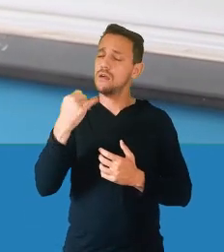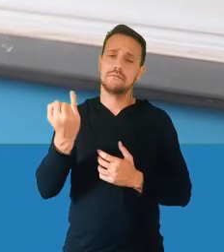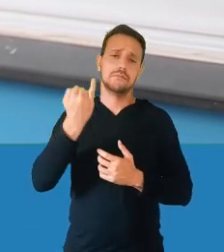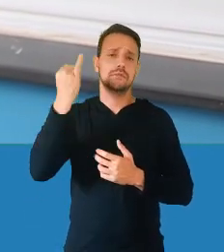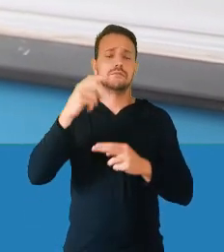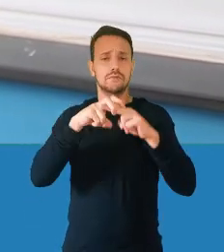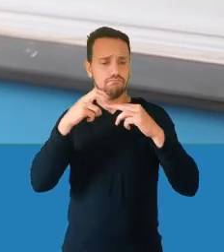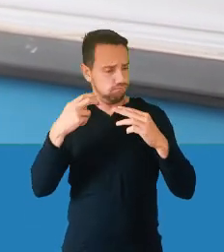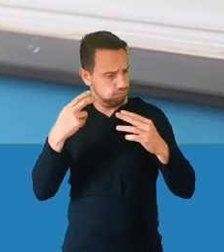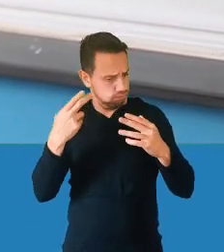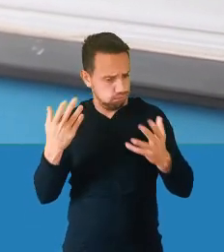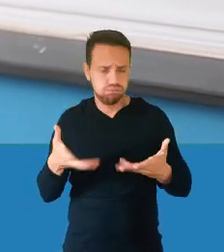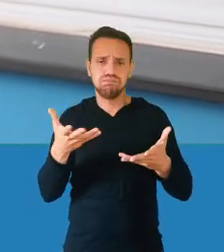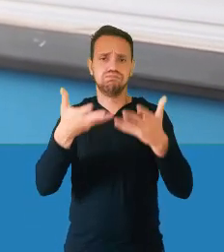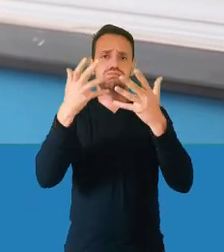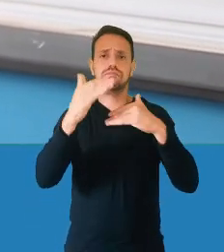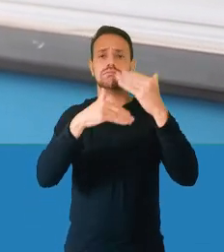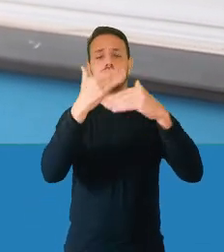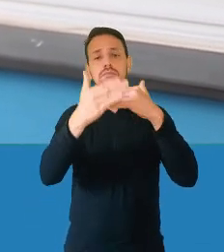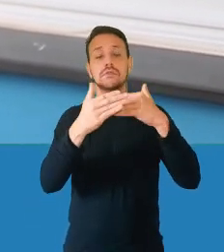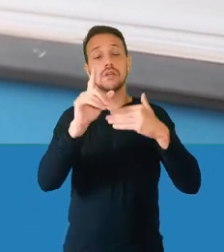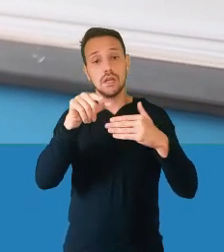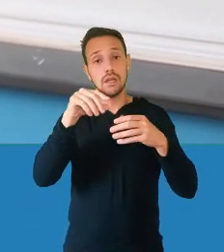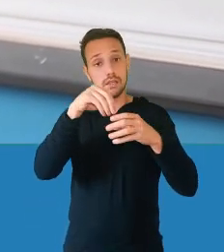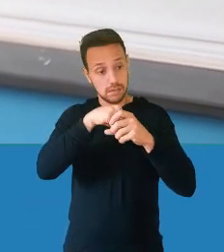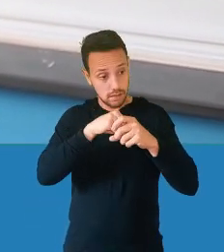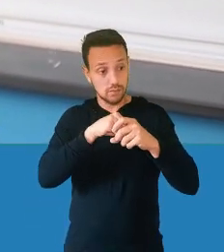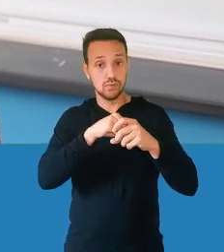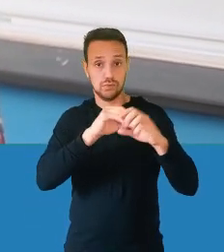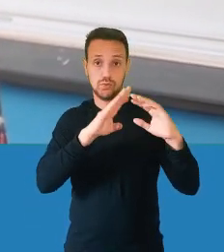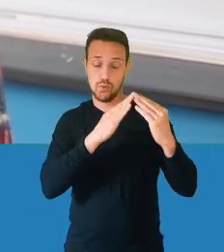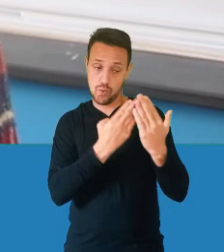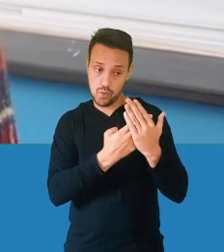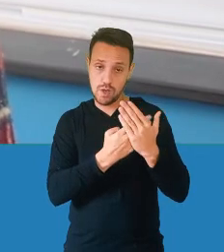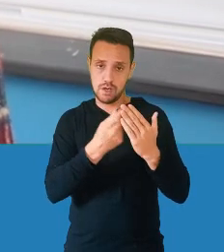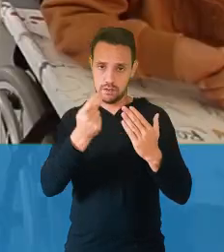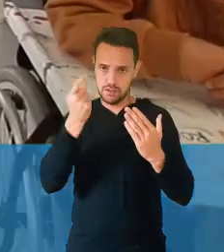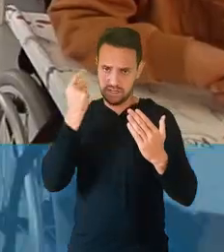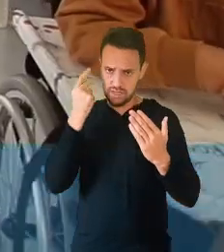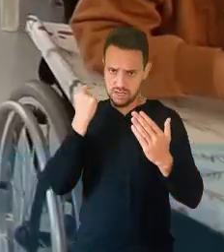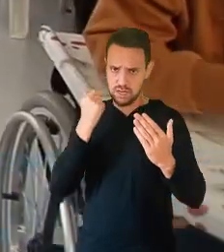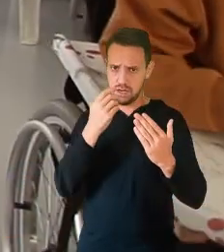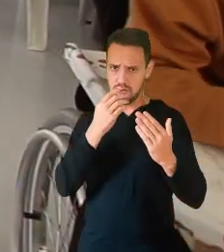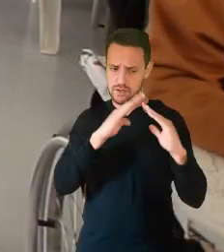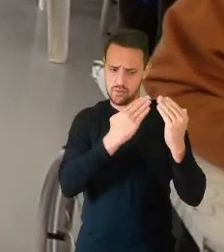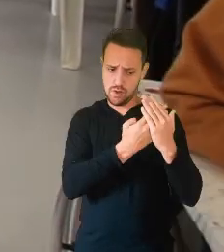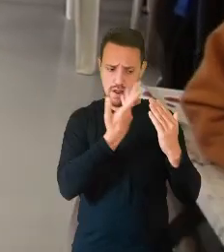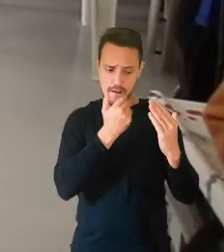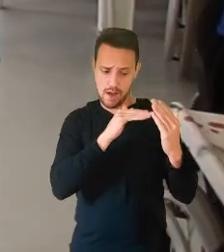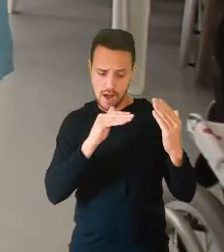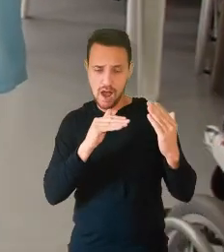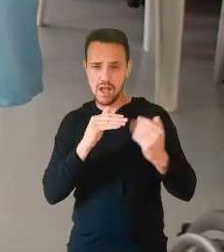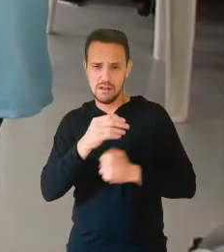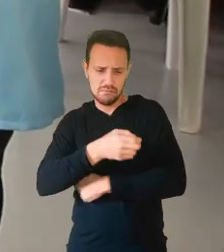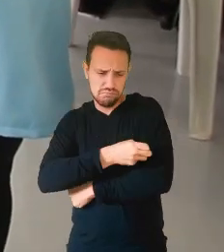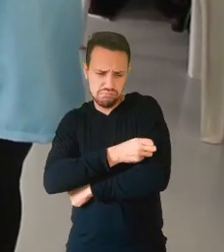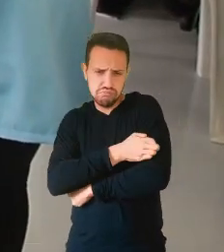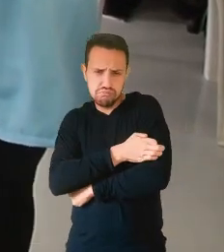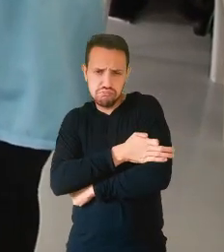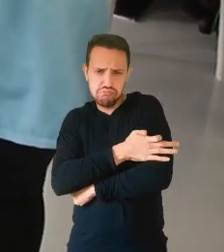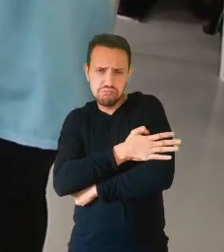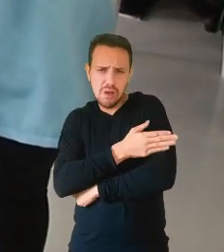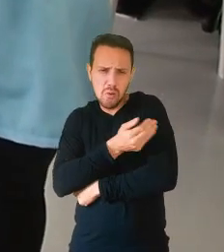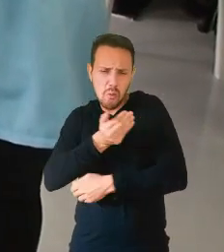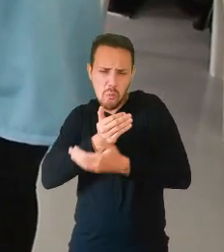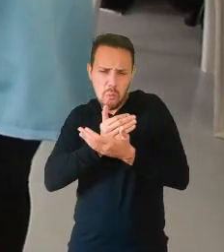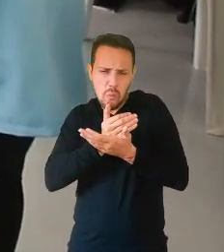importante durante todo o progresso dela, processo, né, estudantil, desde a creche, né, os primeiros anos